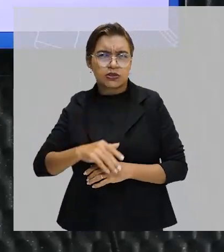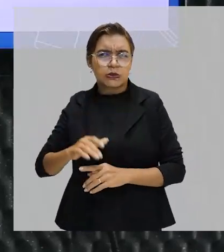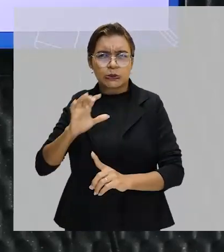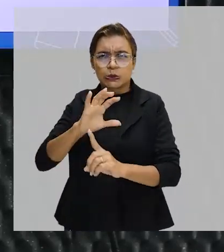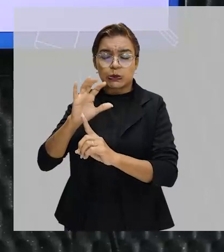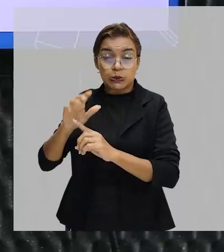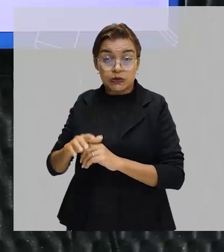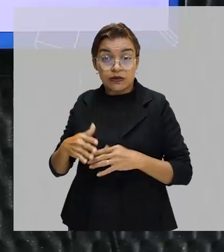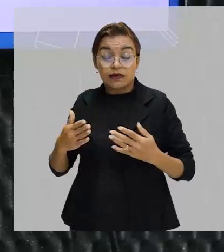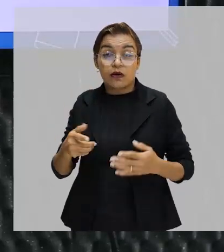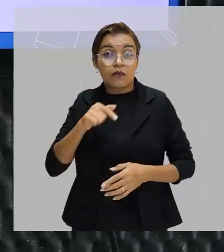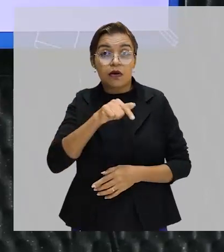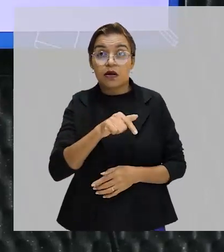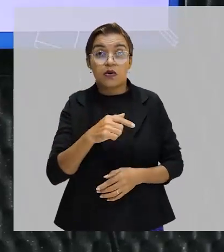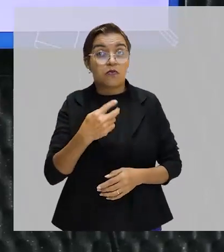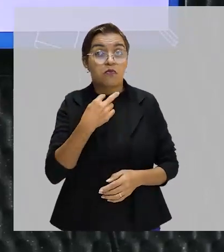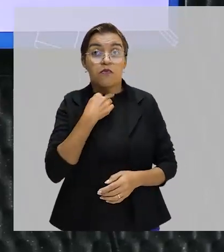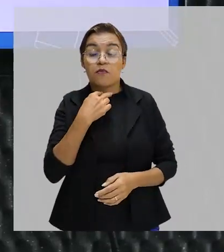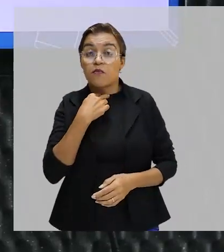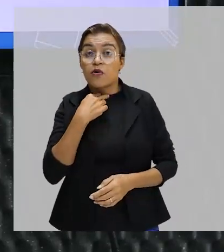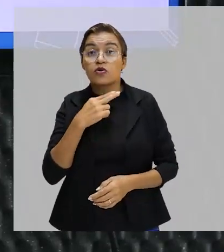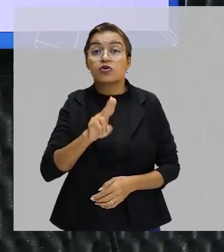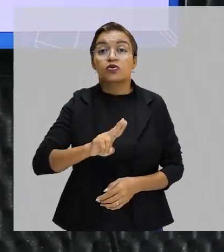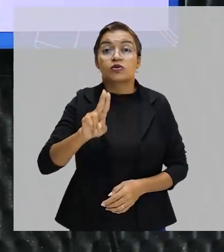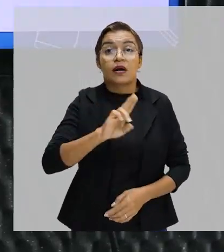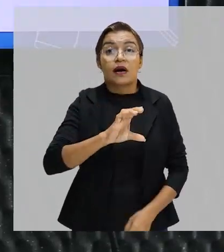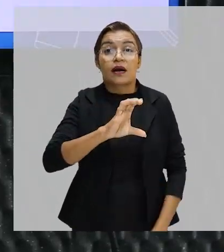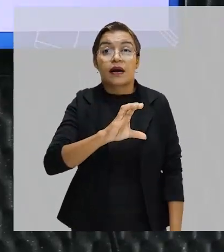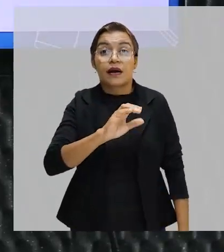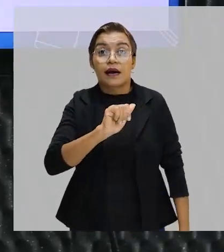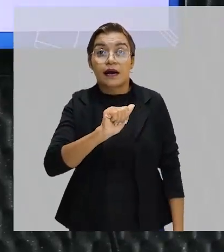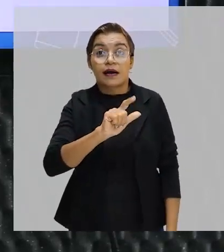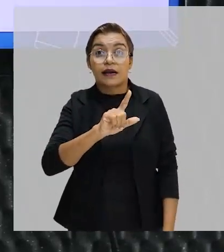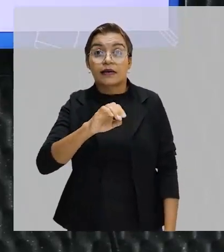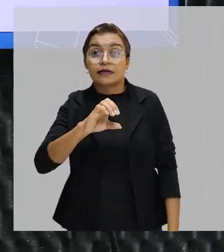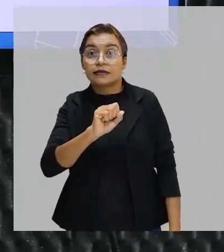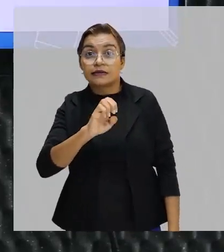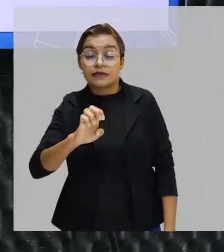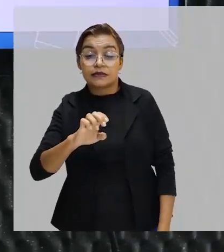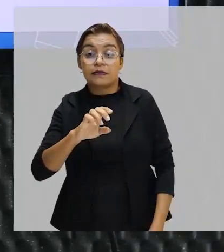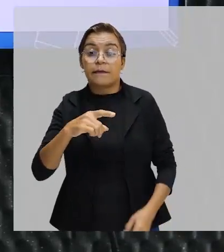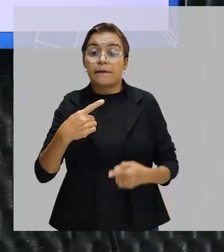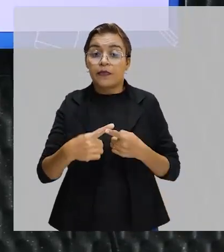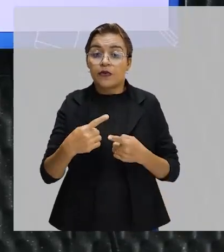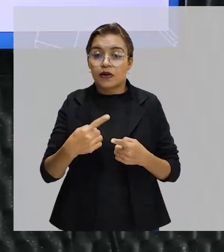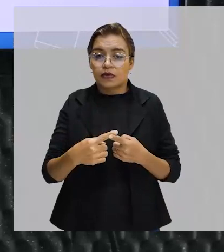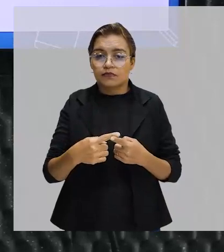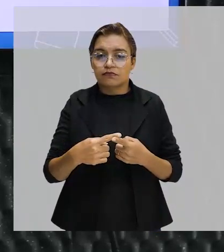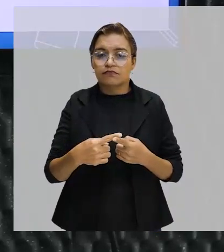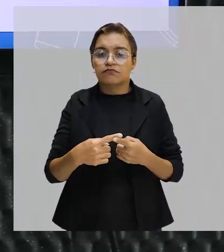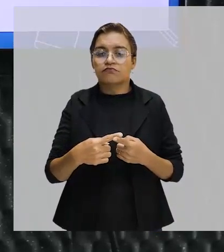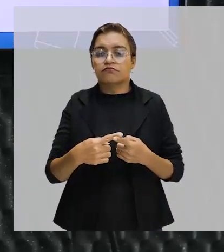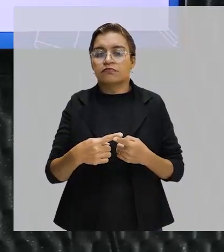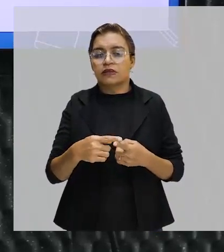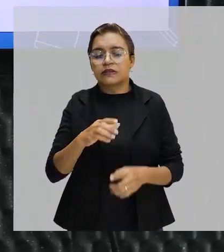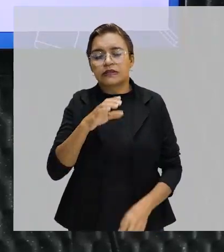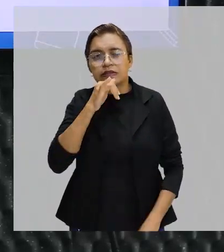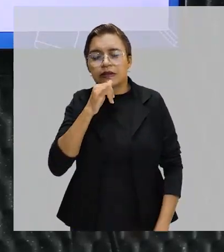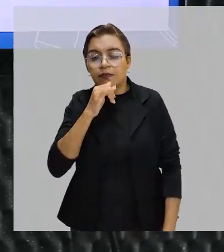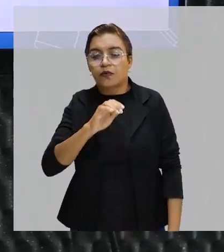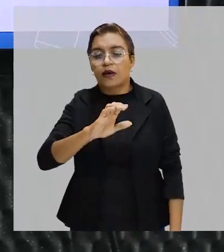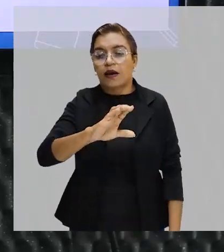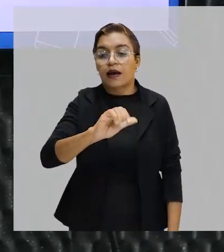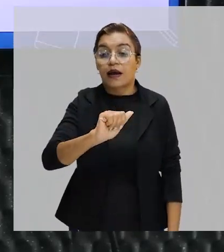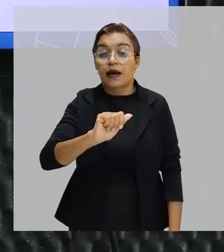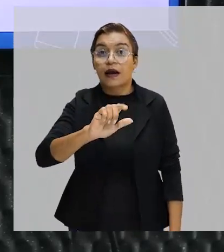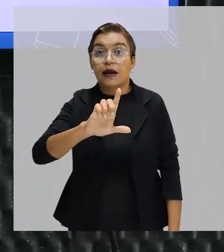verbo. E aí o que ele fez? Ele pegou um substantivo e fez esse jogo de palavras, porque ouvindo a gente não tem essa ideia se